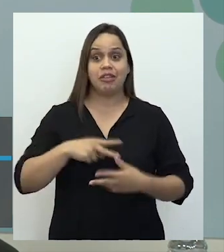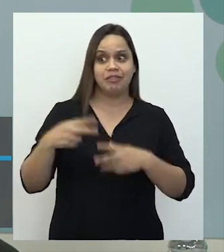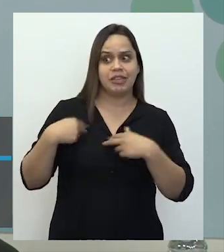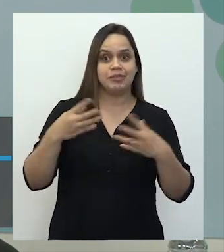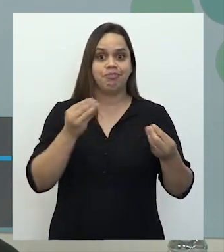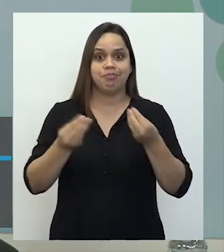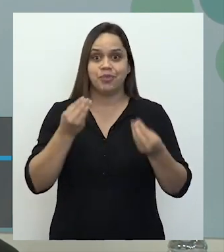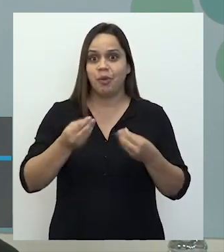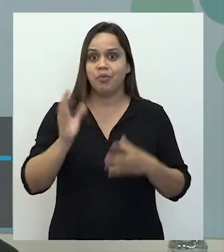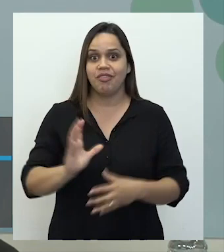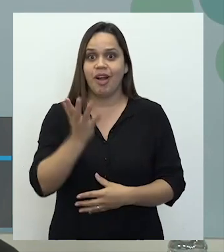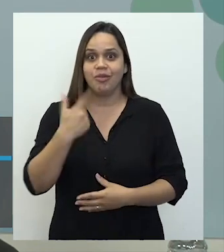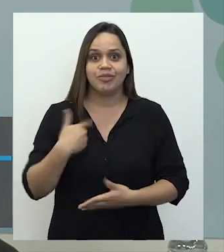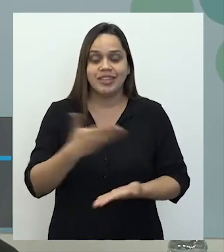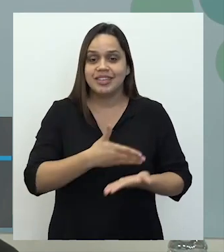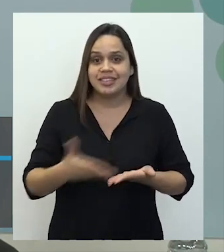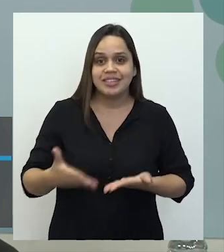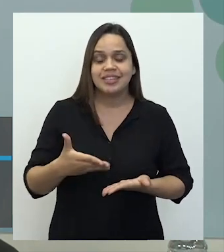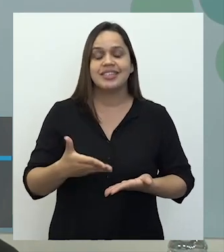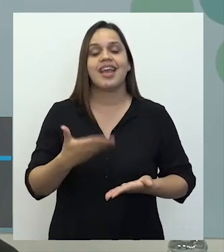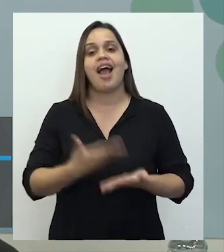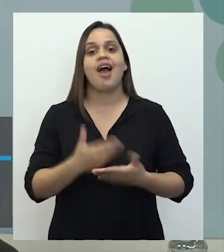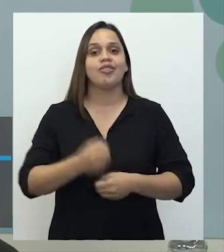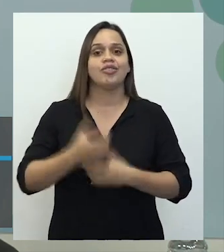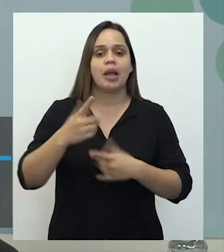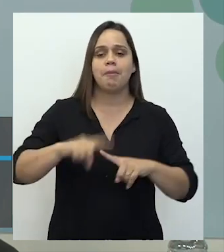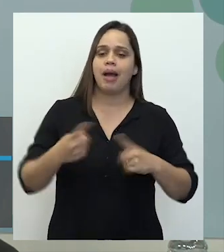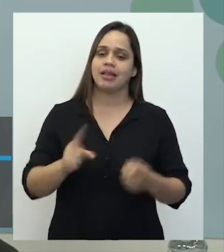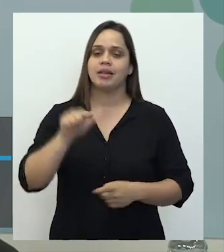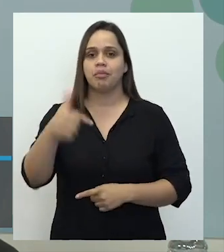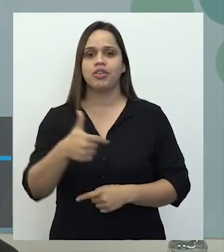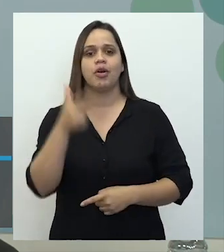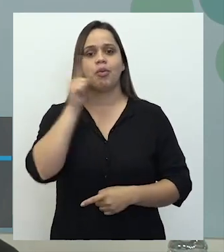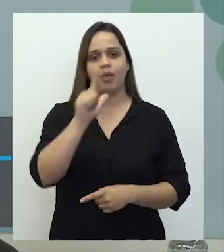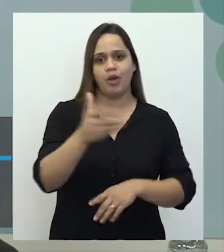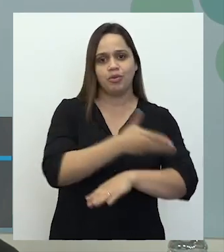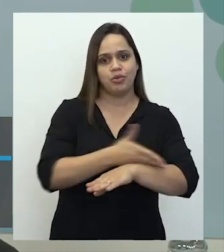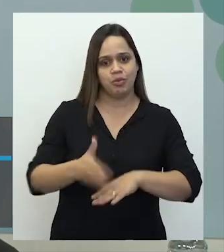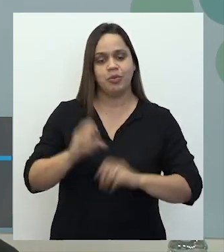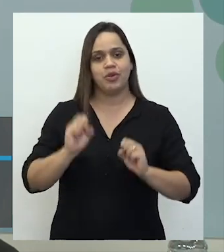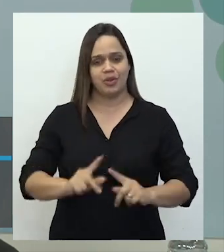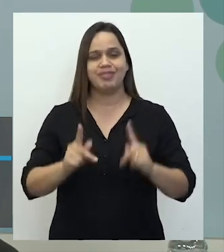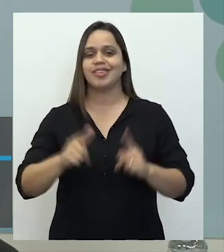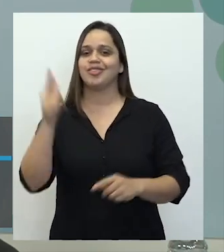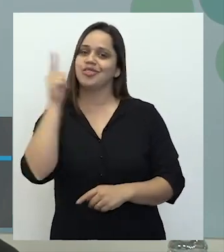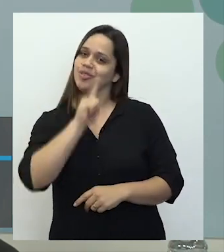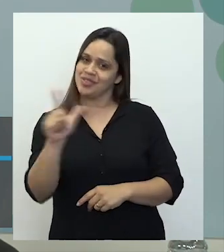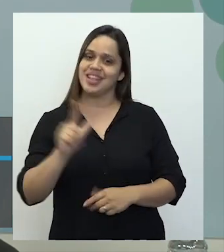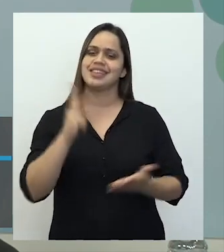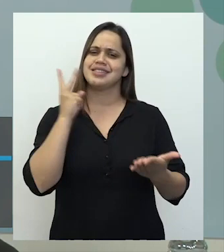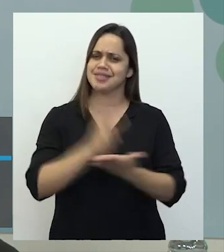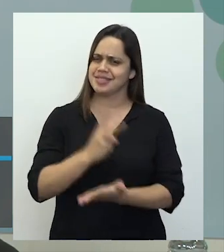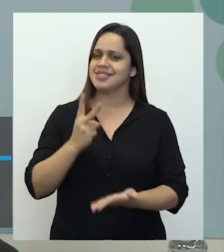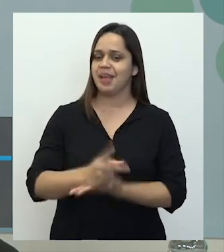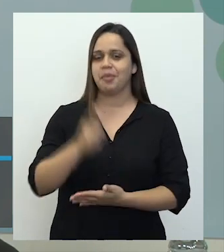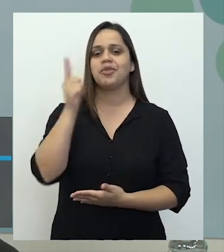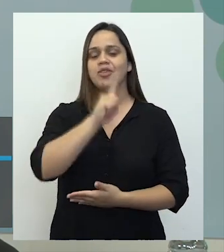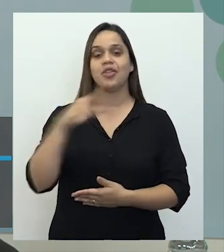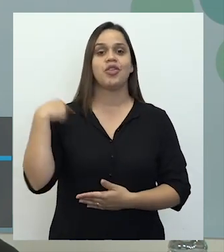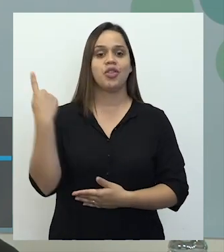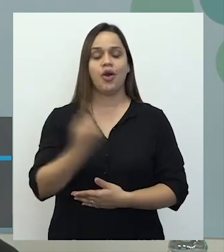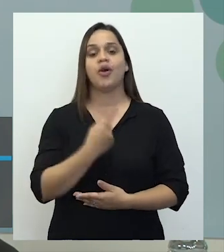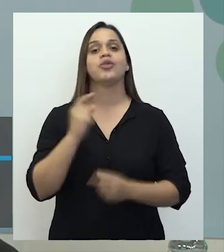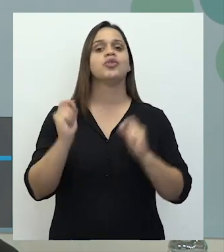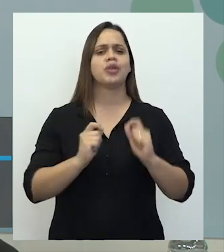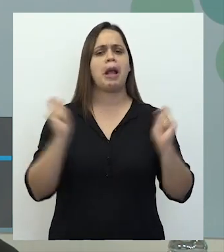vai ser, meu Deus? Mas depois a gente vai se entendendo, professores e alunos. A gente consegue, a gente sempre consegue. Nós somos muito